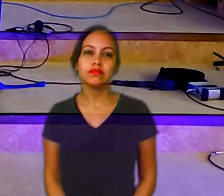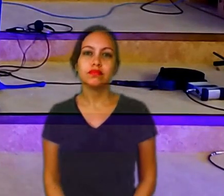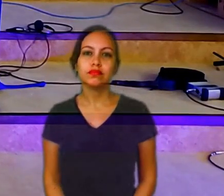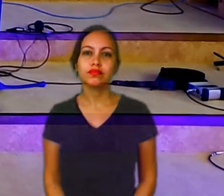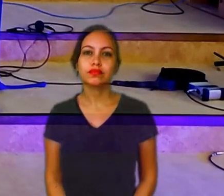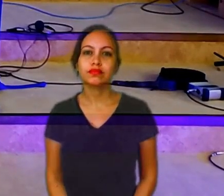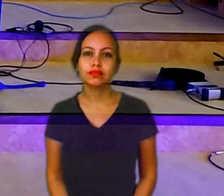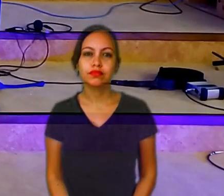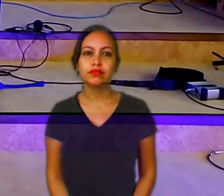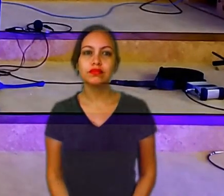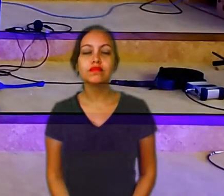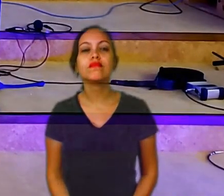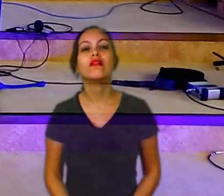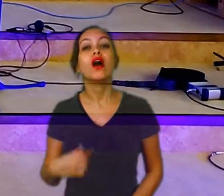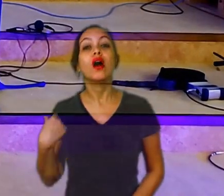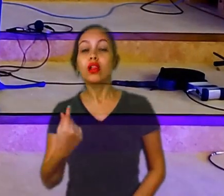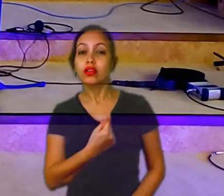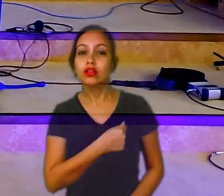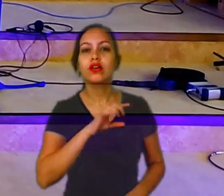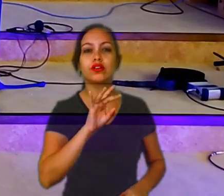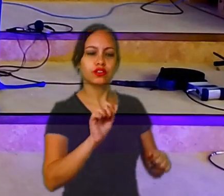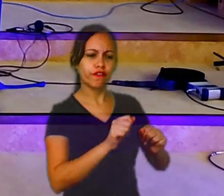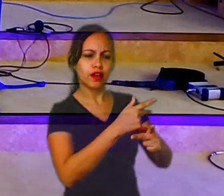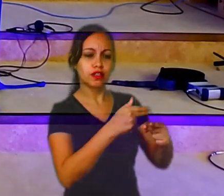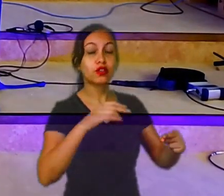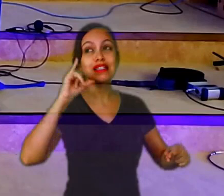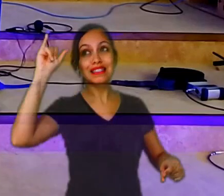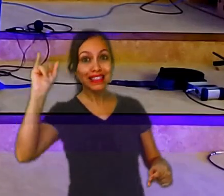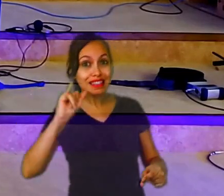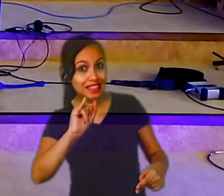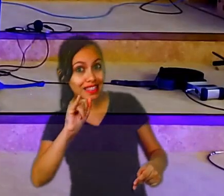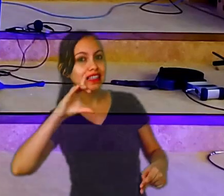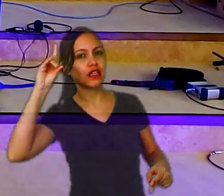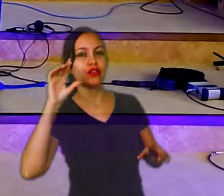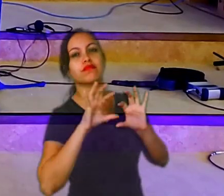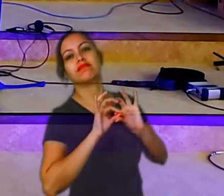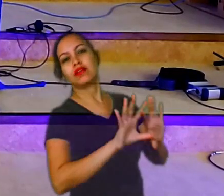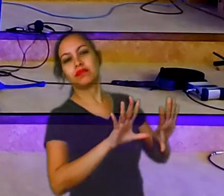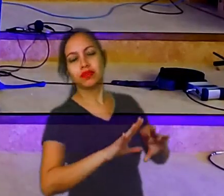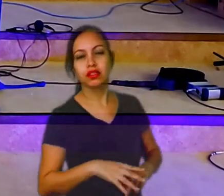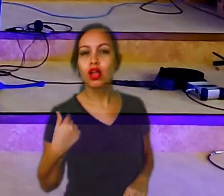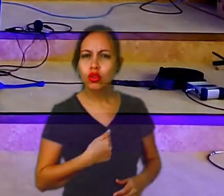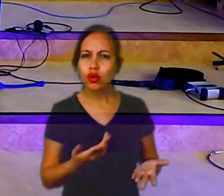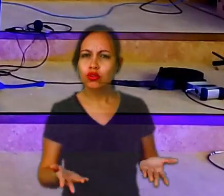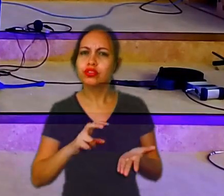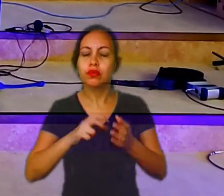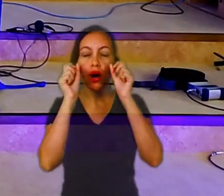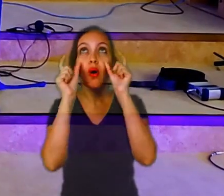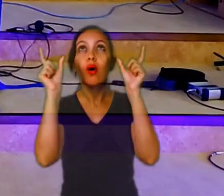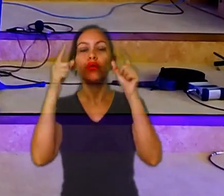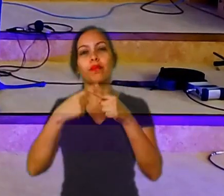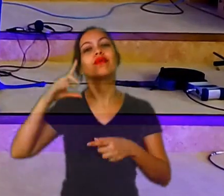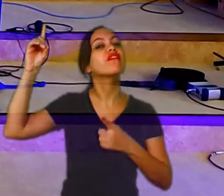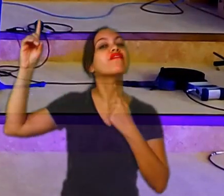nós damos um passo se não for permitido pelo Senhor. Nós acordamos nessa manhã, nesse novo dia, abrimos nossos olhos porque Deus quis,